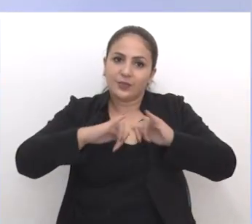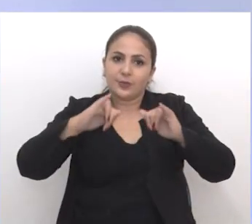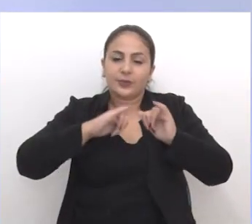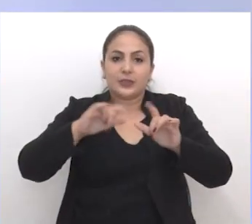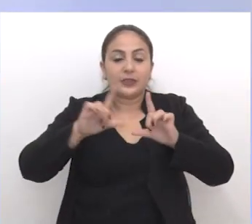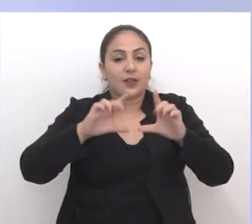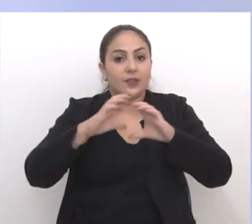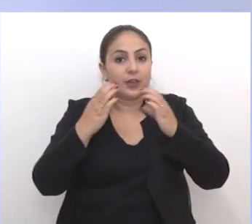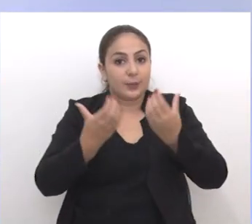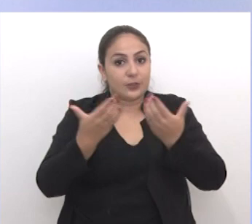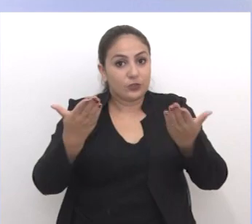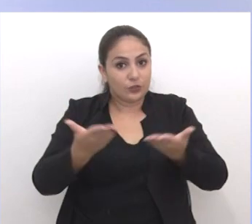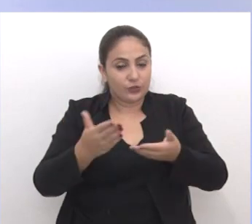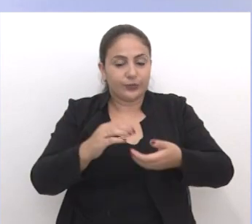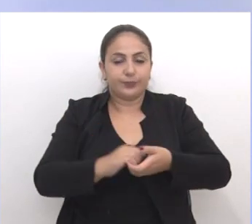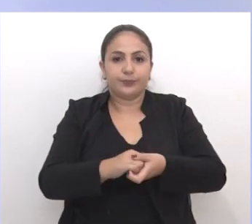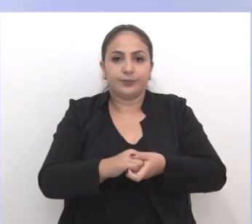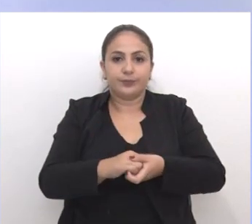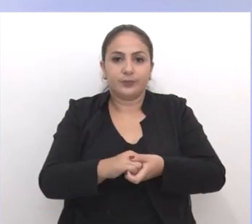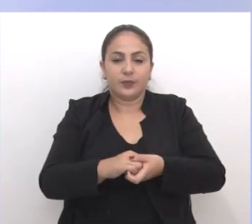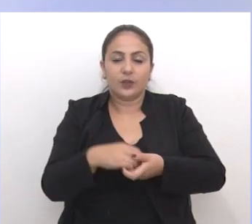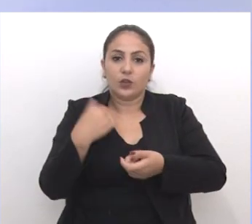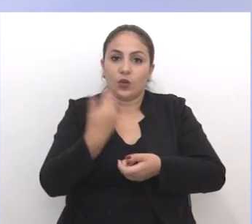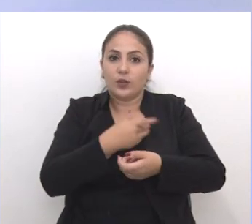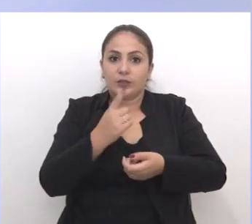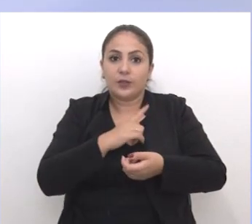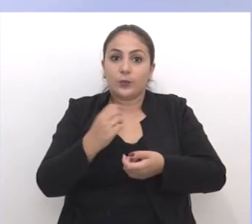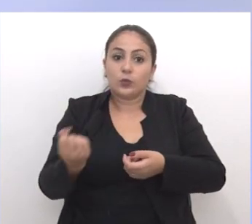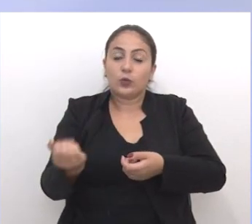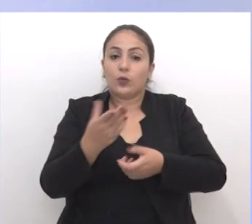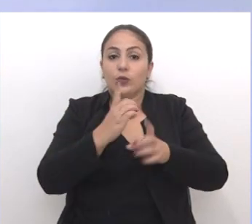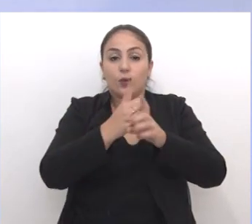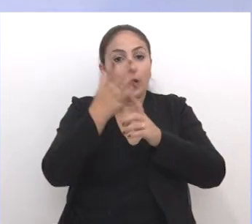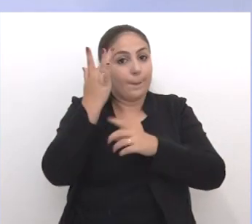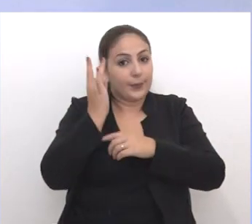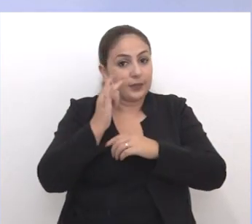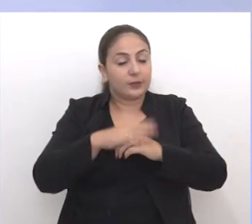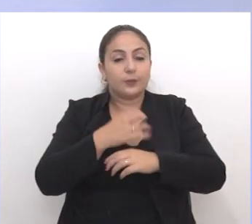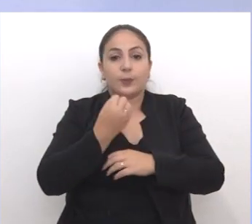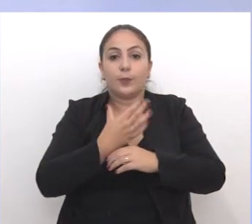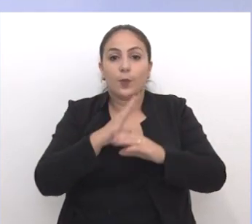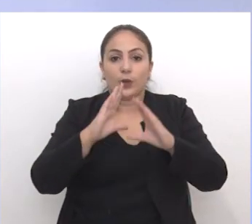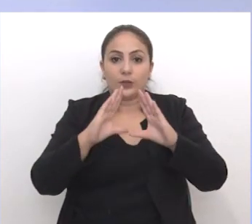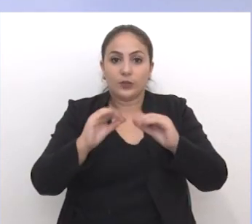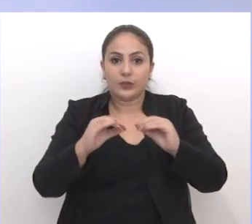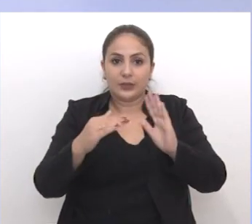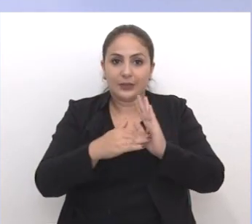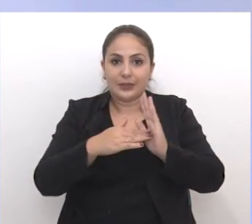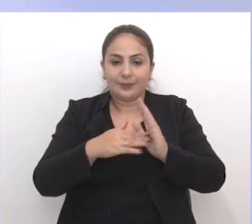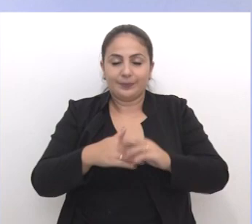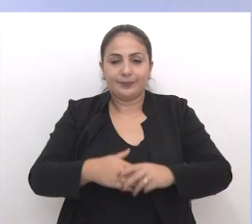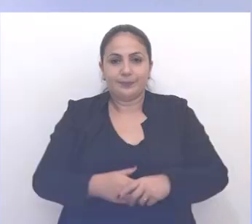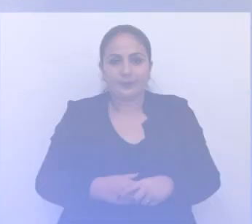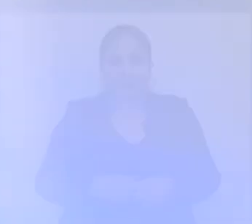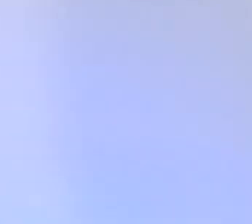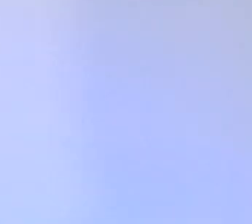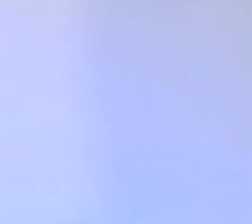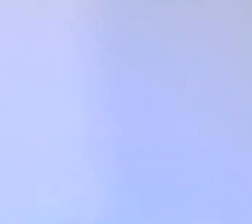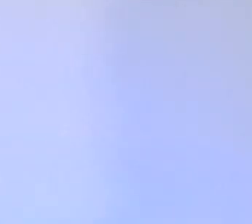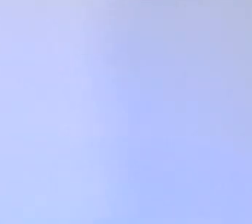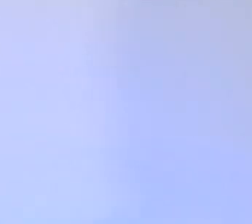as informações do Jornal da Câmara de hoje. Nós temos um novo encontro amanhã. Uma boa noite e até lá!